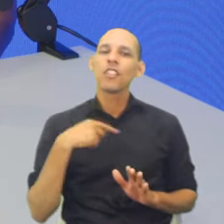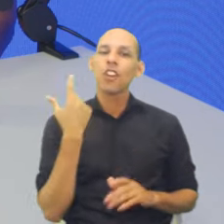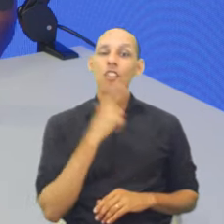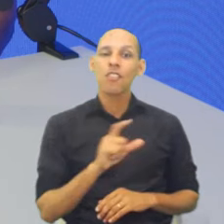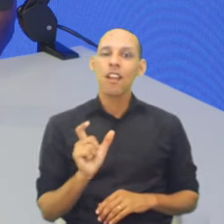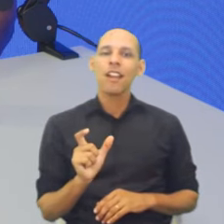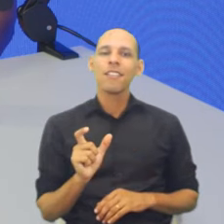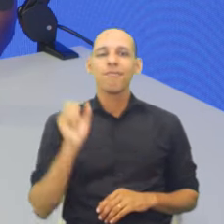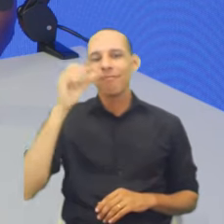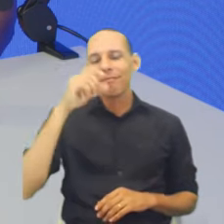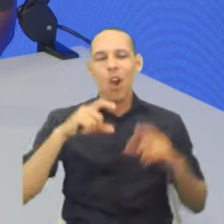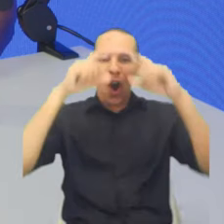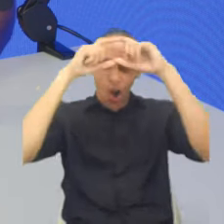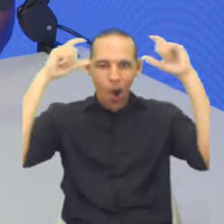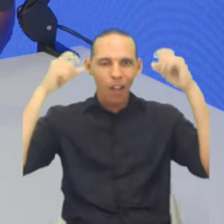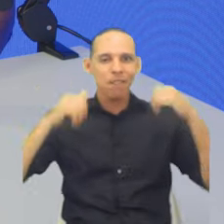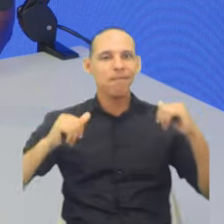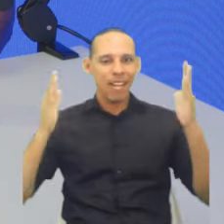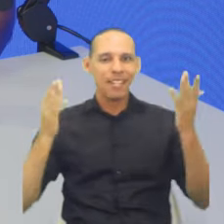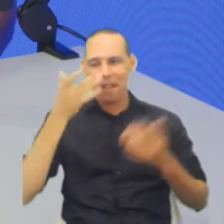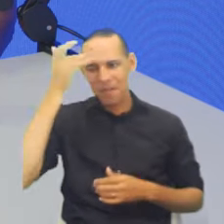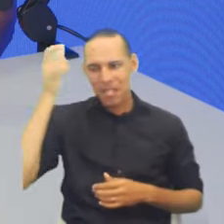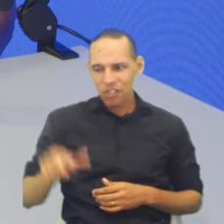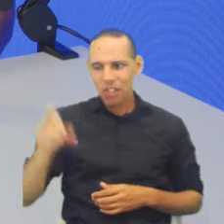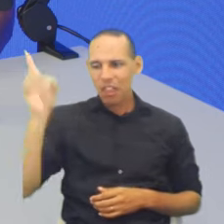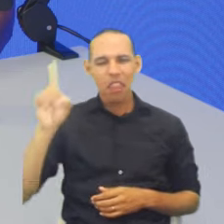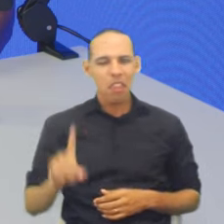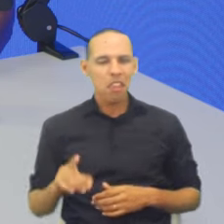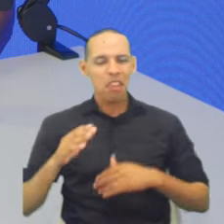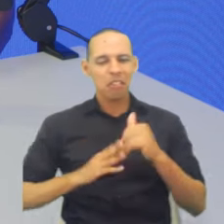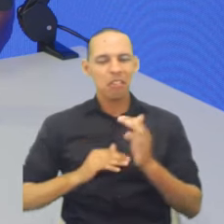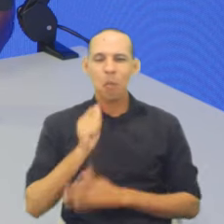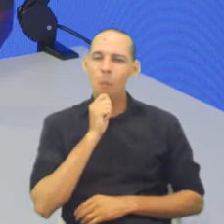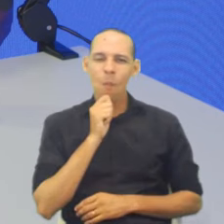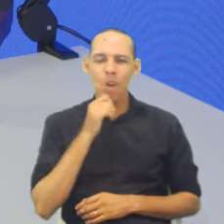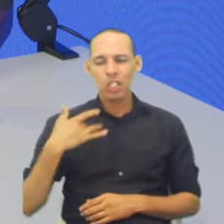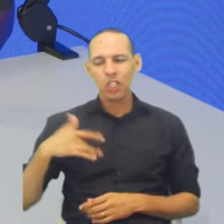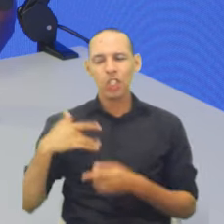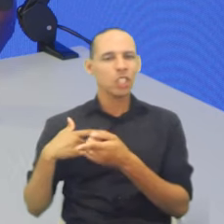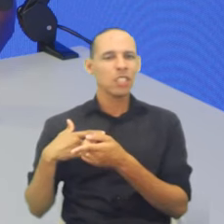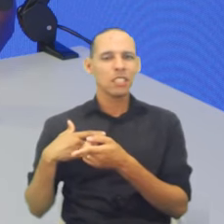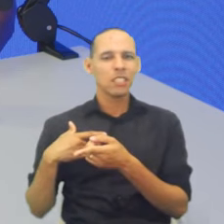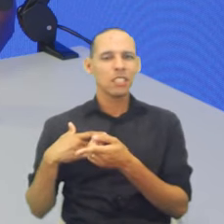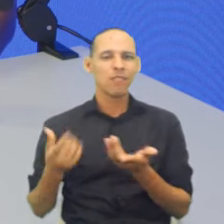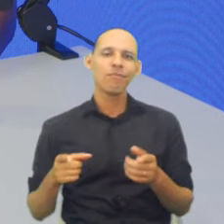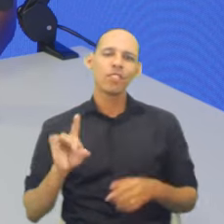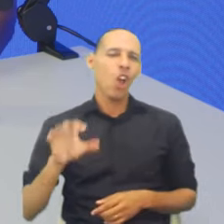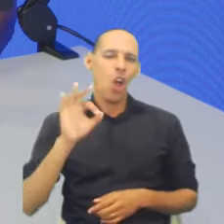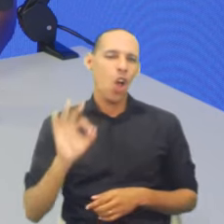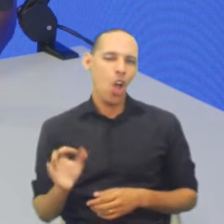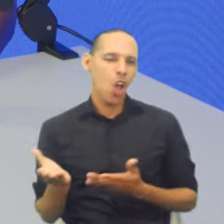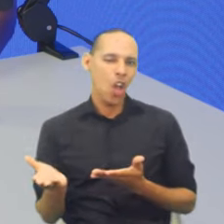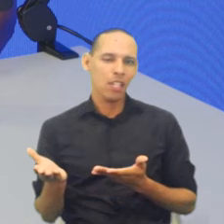mais né então a pessoa com deficiência é incapaz é incompetente é pessoa Coitadinha e cotista E aí a gente